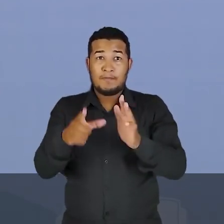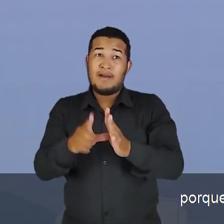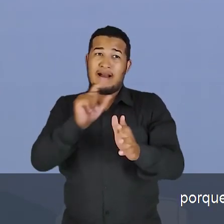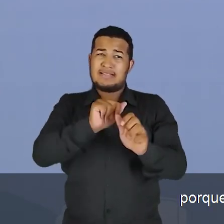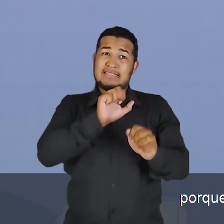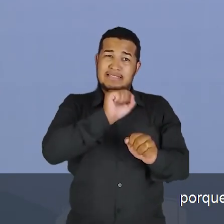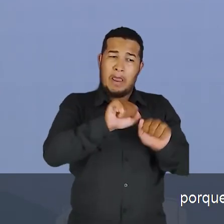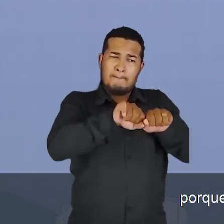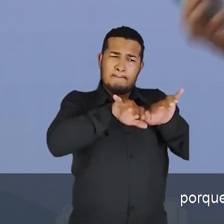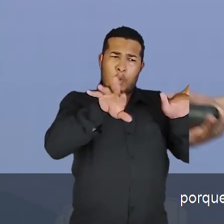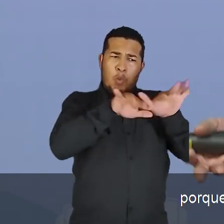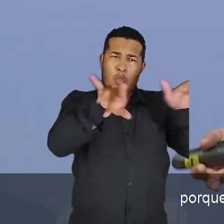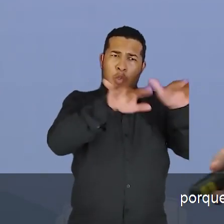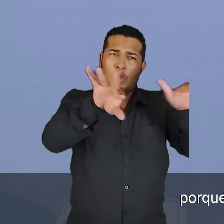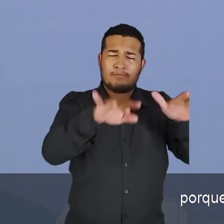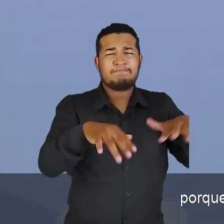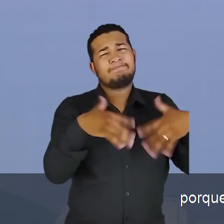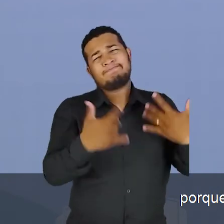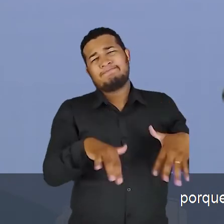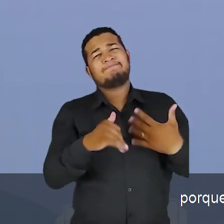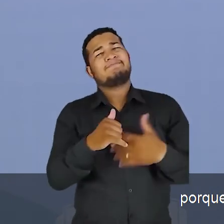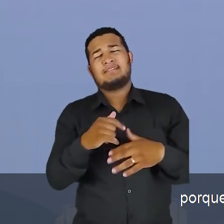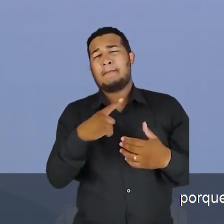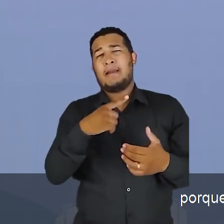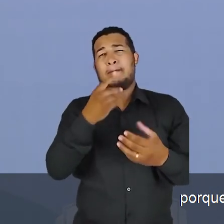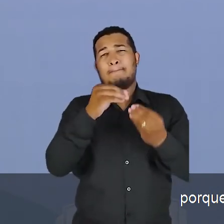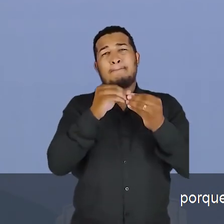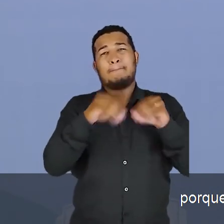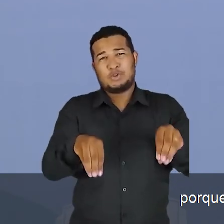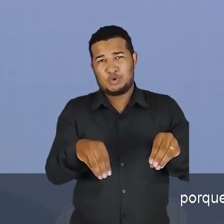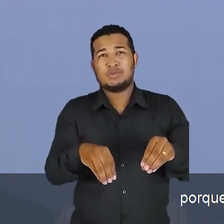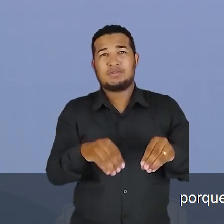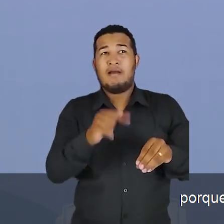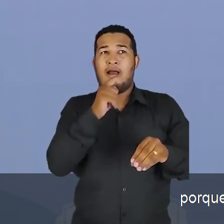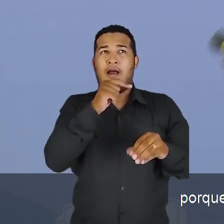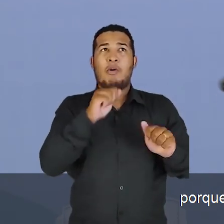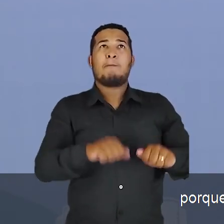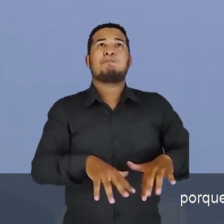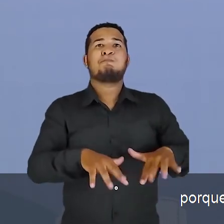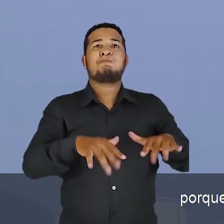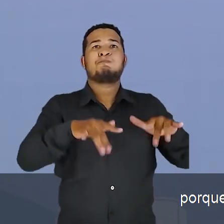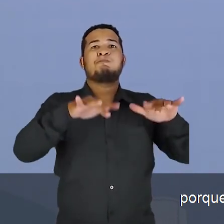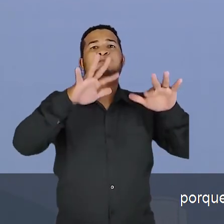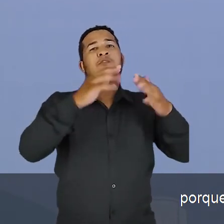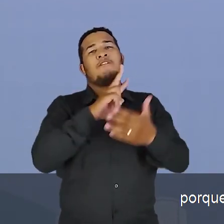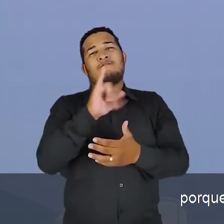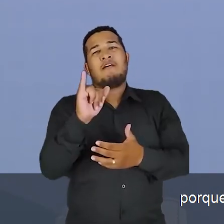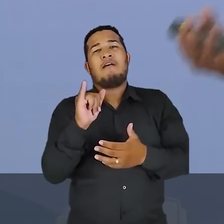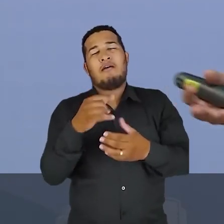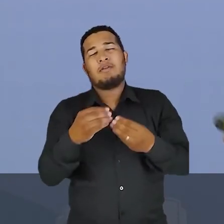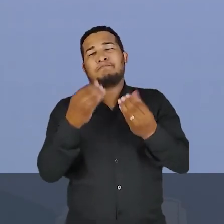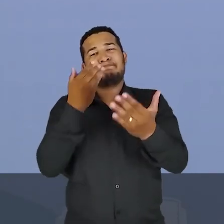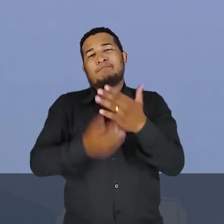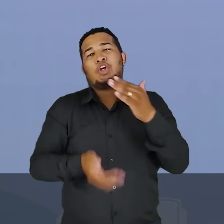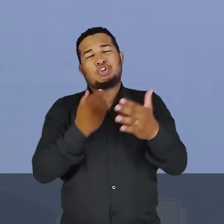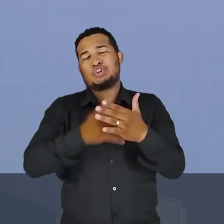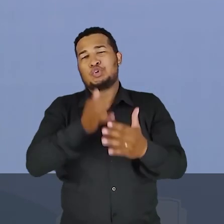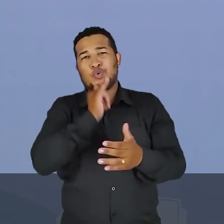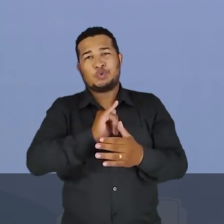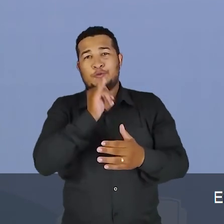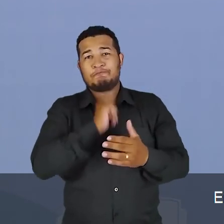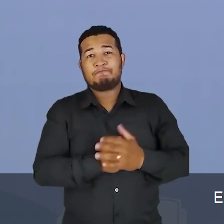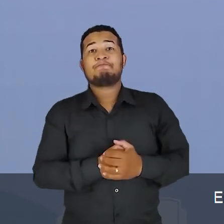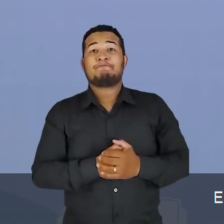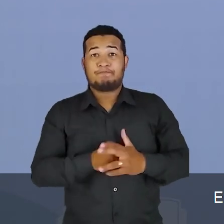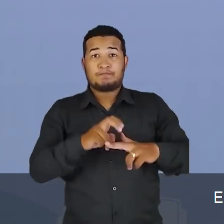porque você pode desperdiçar muita água que vai ser evaporada aí no processo de insolação com o passar do tempo.